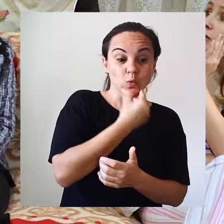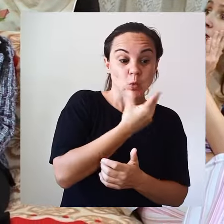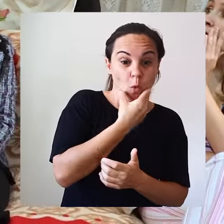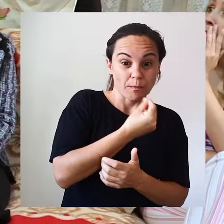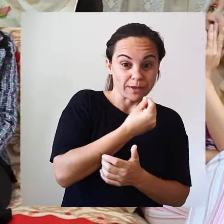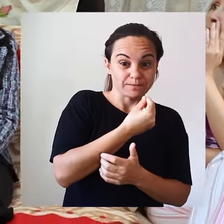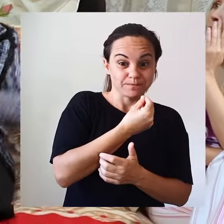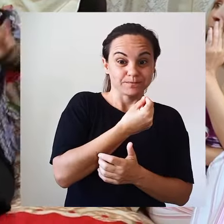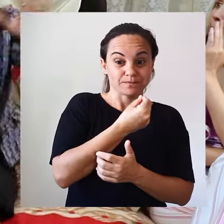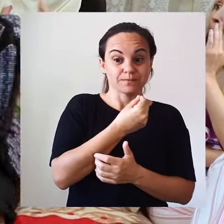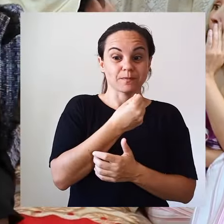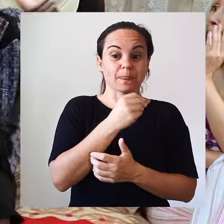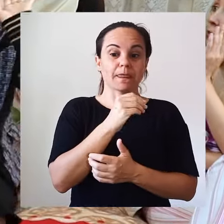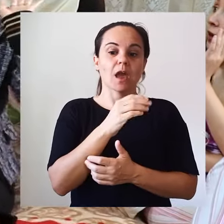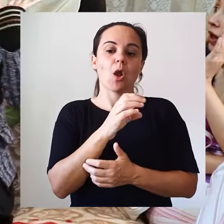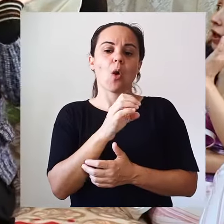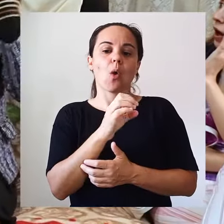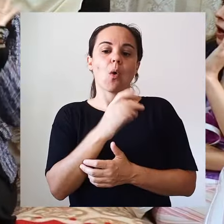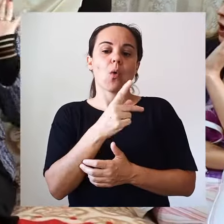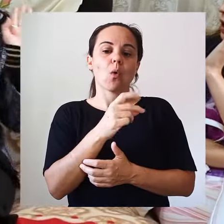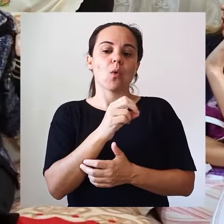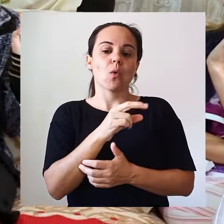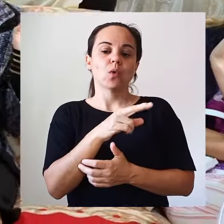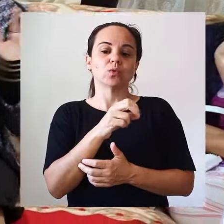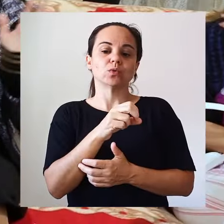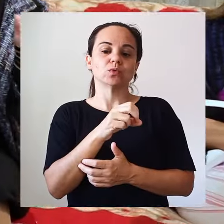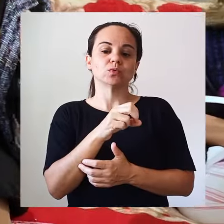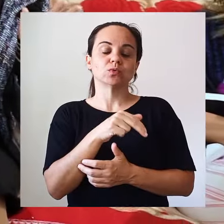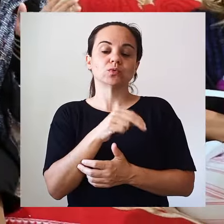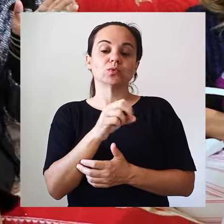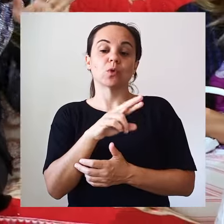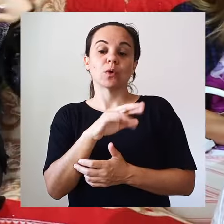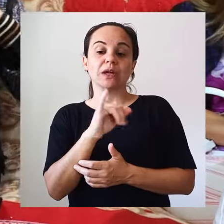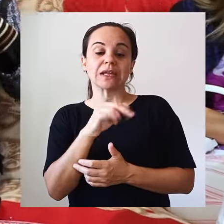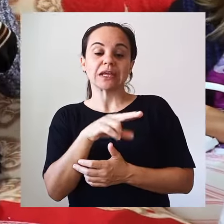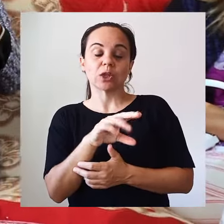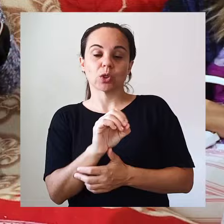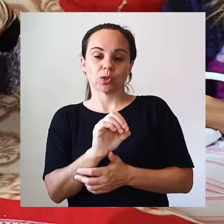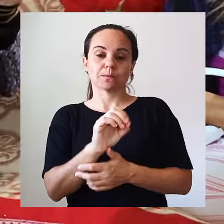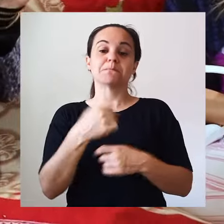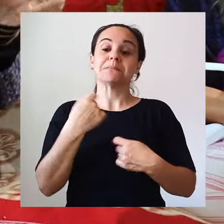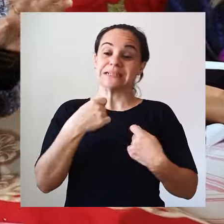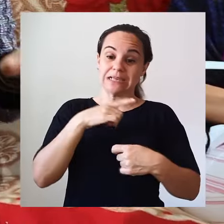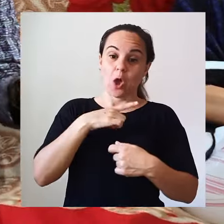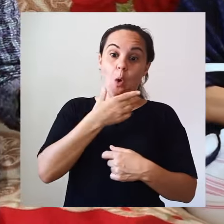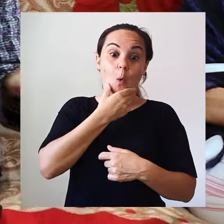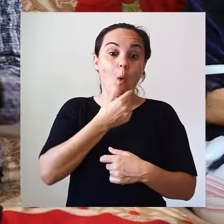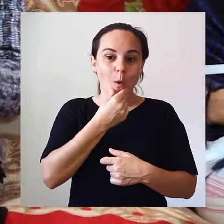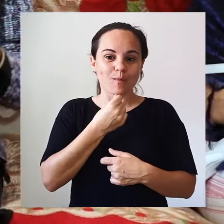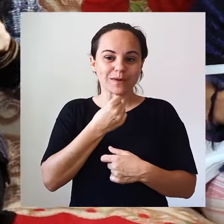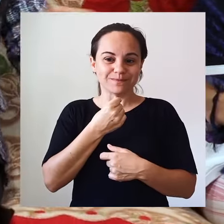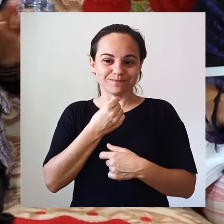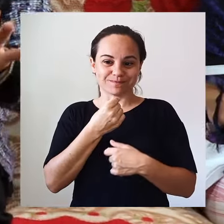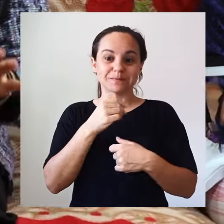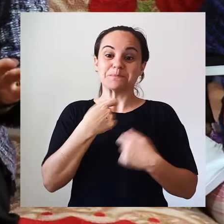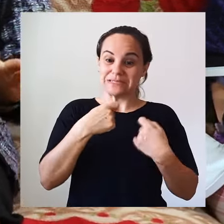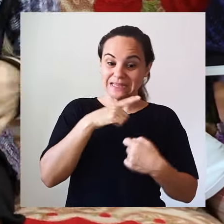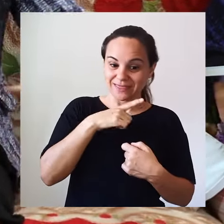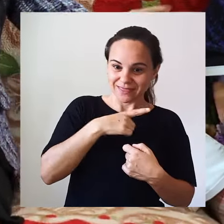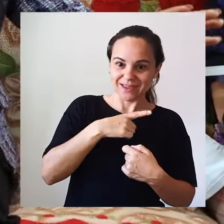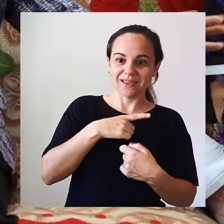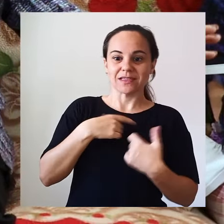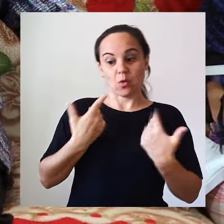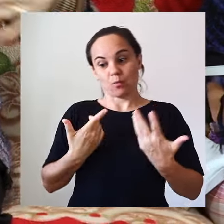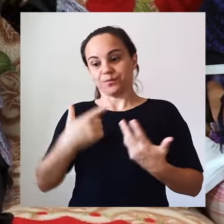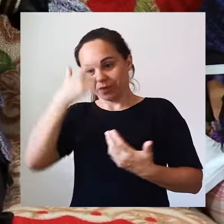Honorino Furlaneta. Mas eu quero que tenha um homem, E a tia Lucina podia ser casada. Melhor